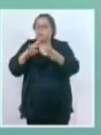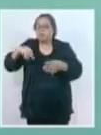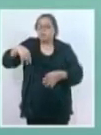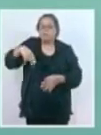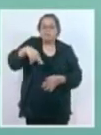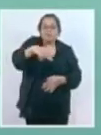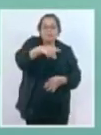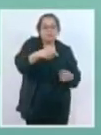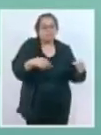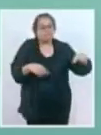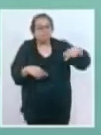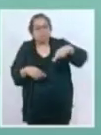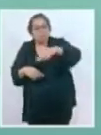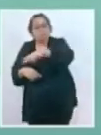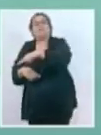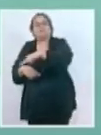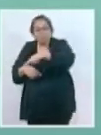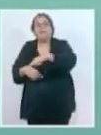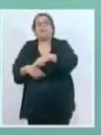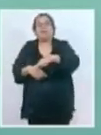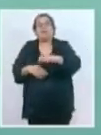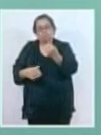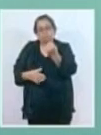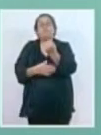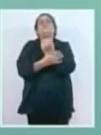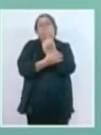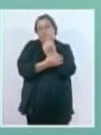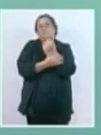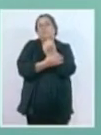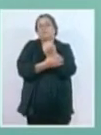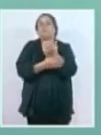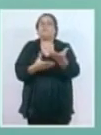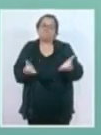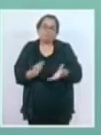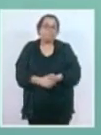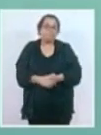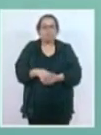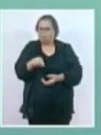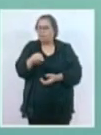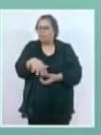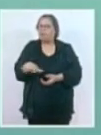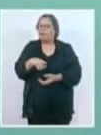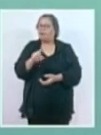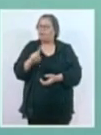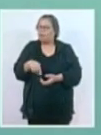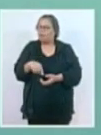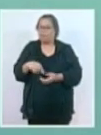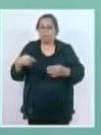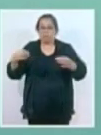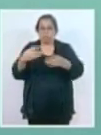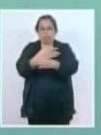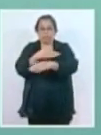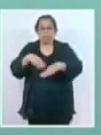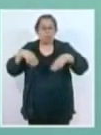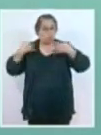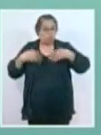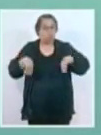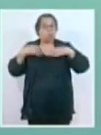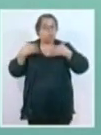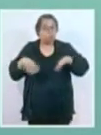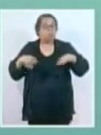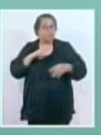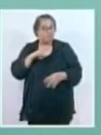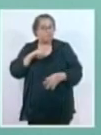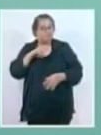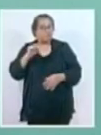ir de um lugar a outro, com segurança. Com segurança, com né? segurança. E aquela região realmente é uma região muito movimentada. Muito.